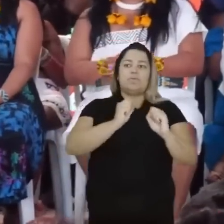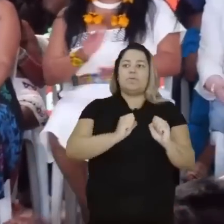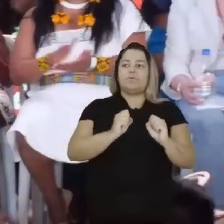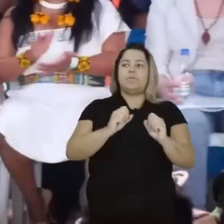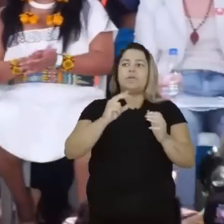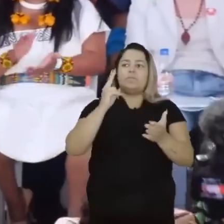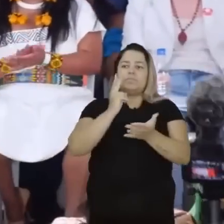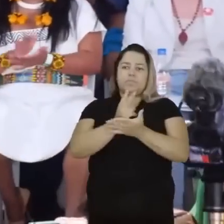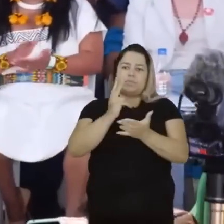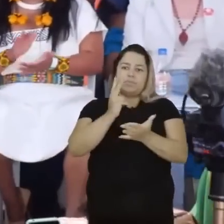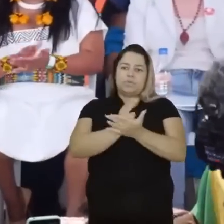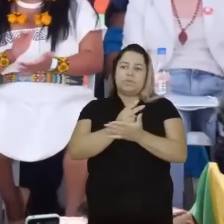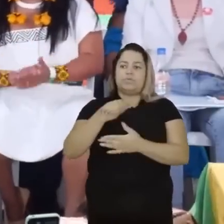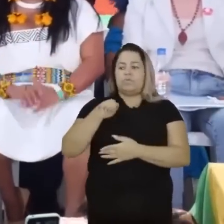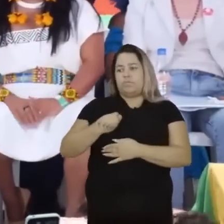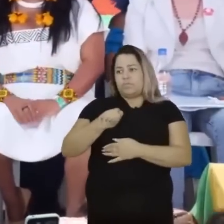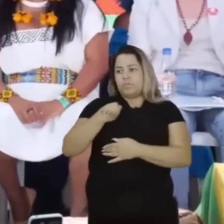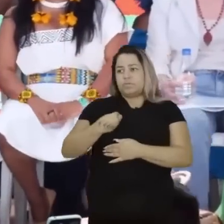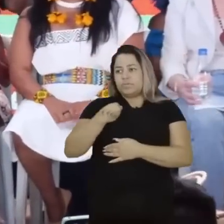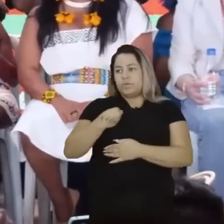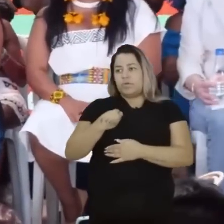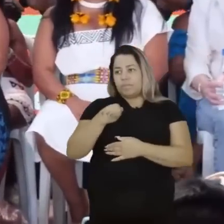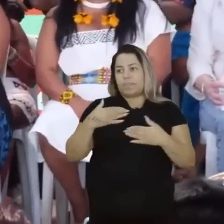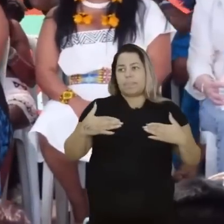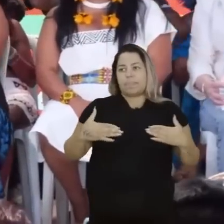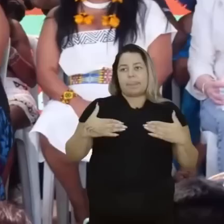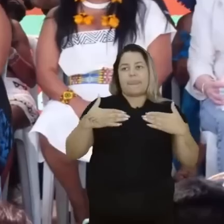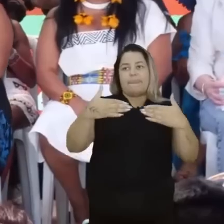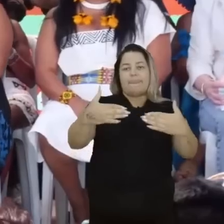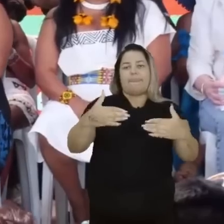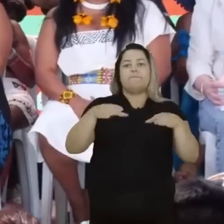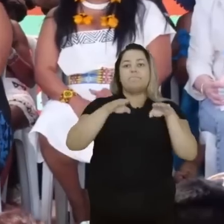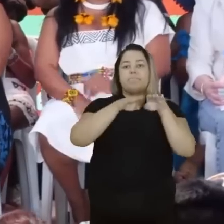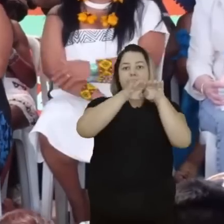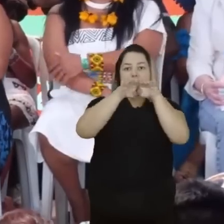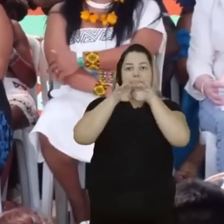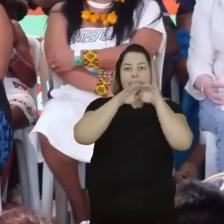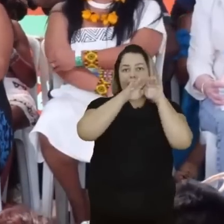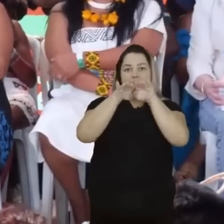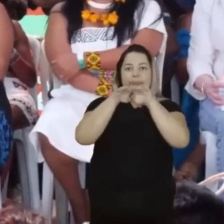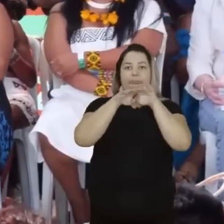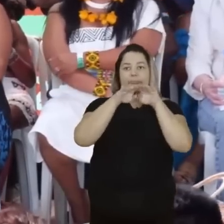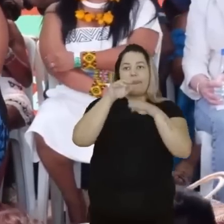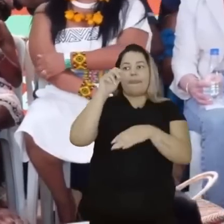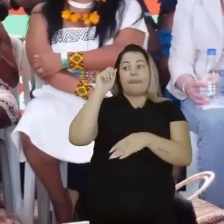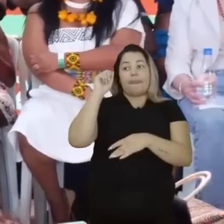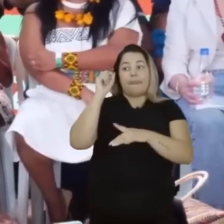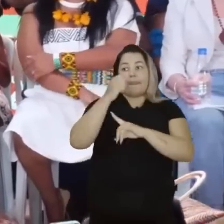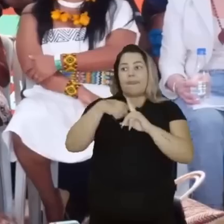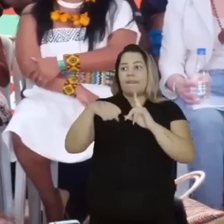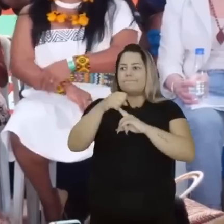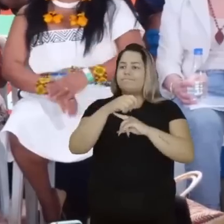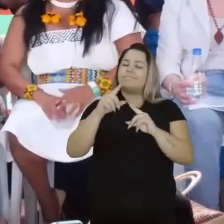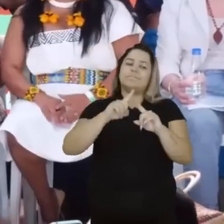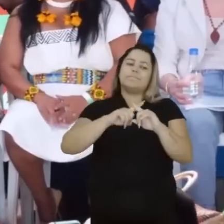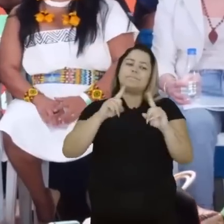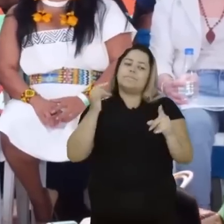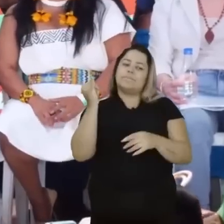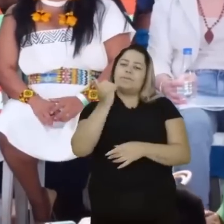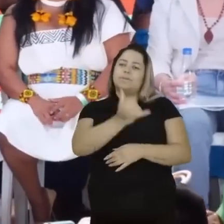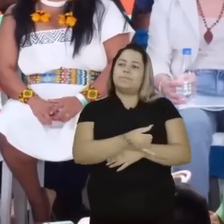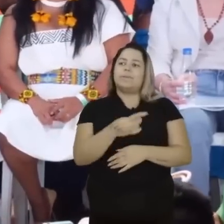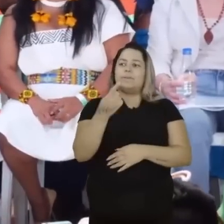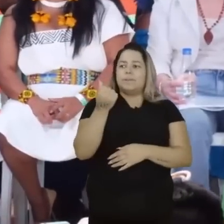mesma forma que nós fizemos o Ministério da Igualdade Racial. Eles vão dizer, ah, mas